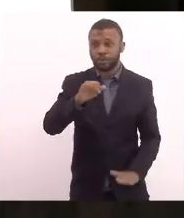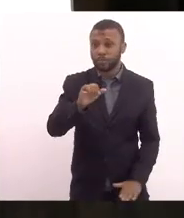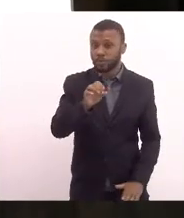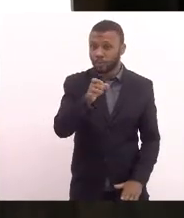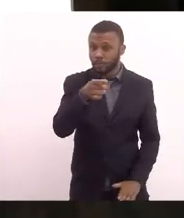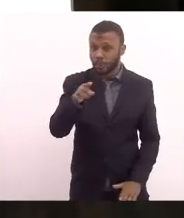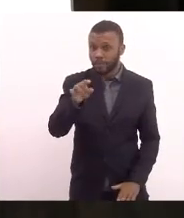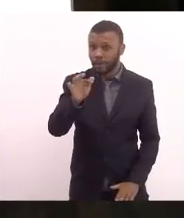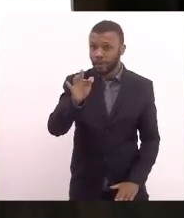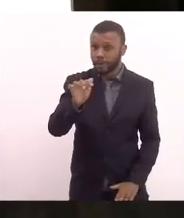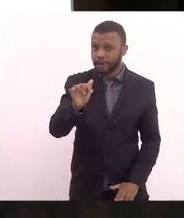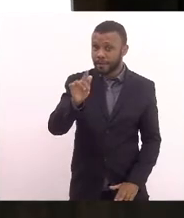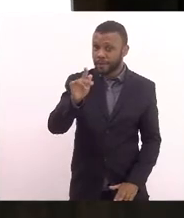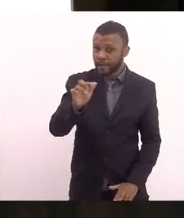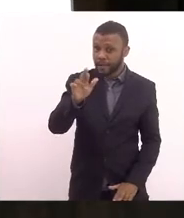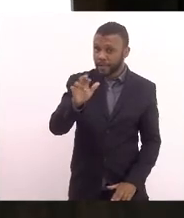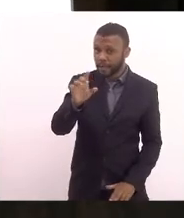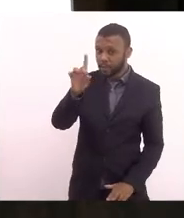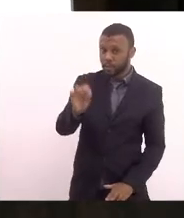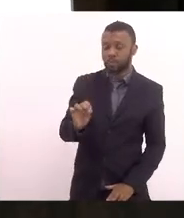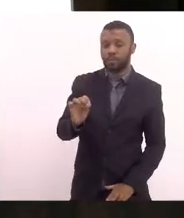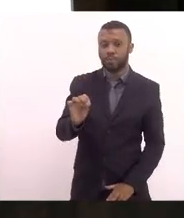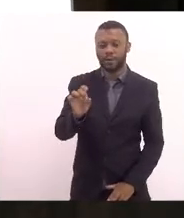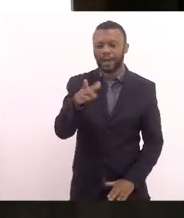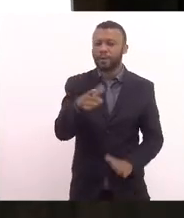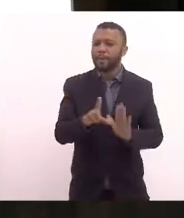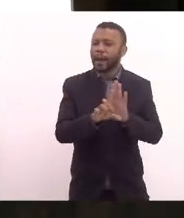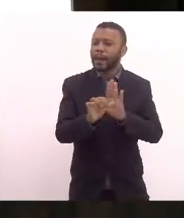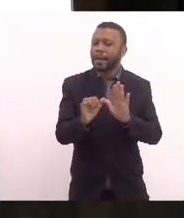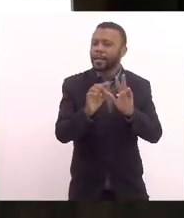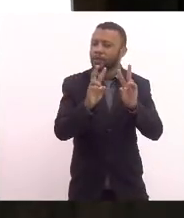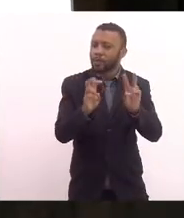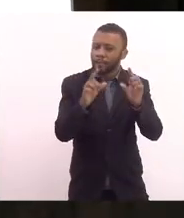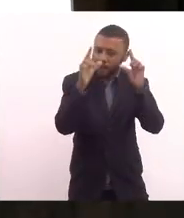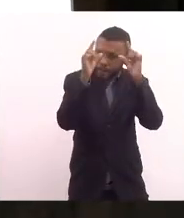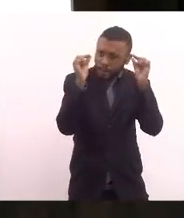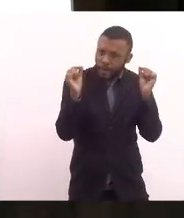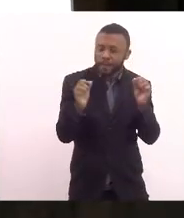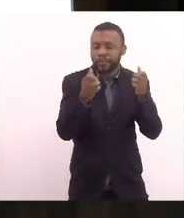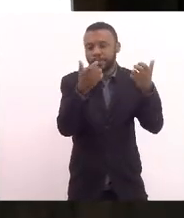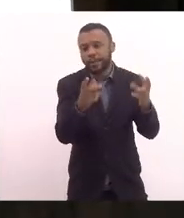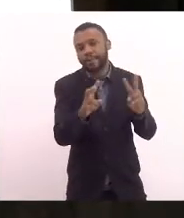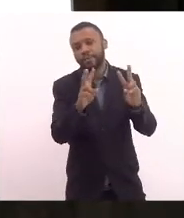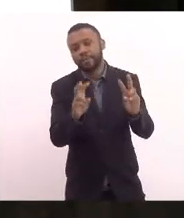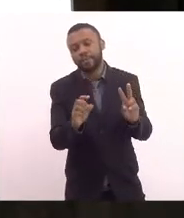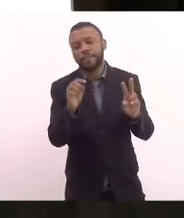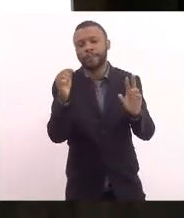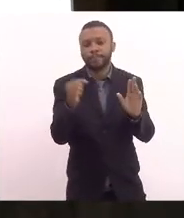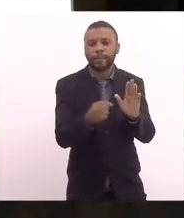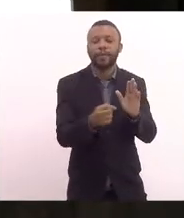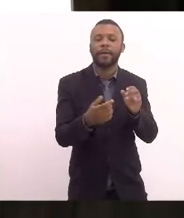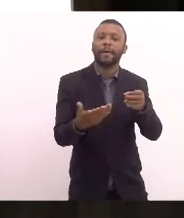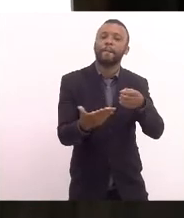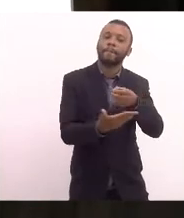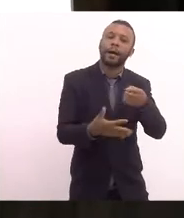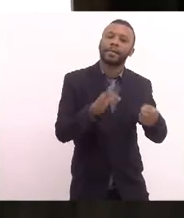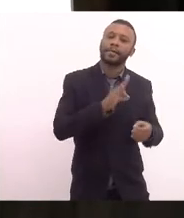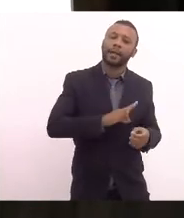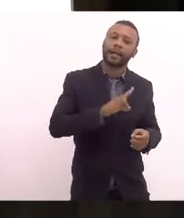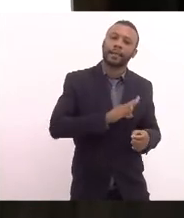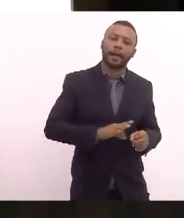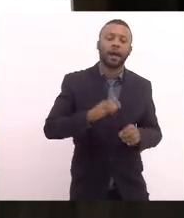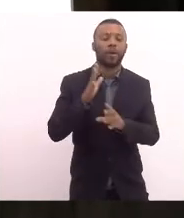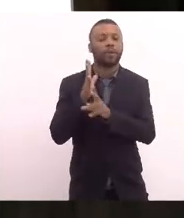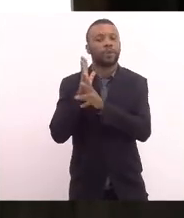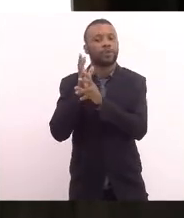Figueiredo a uma lei da enfermagem que era piso e jornada de trabalho. Depois, a Denise sabe